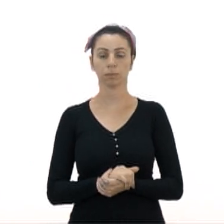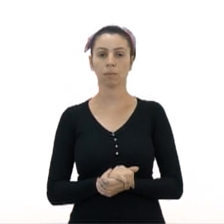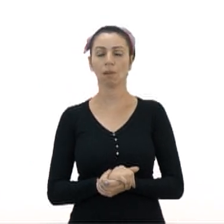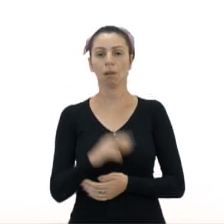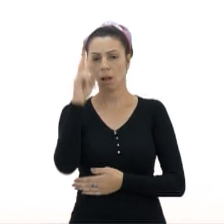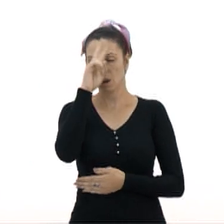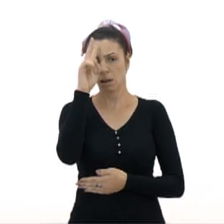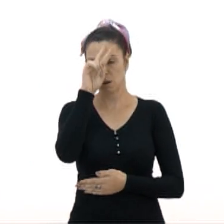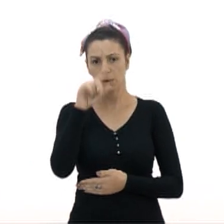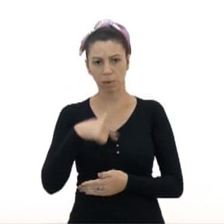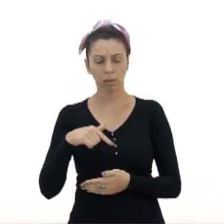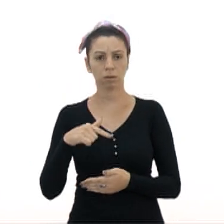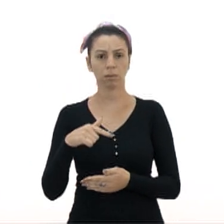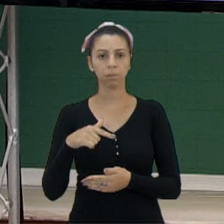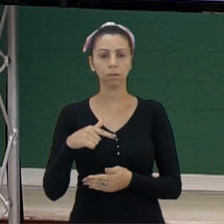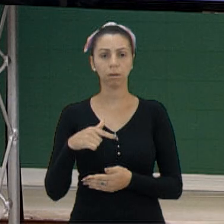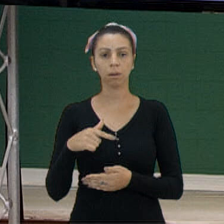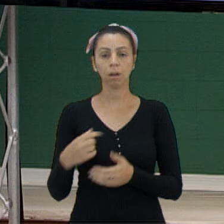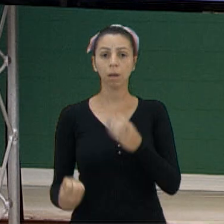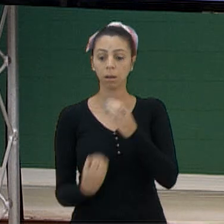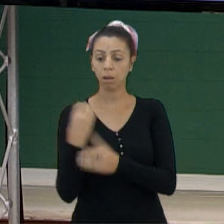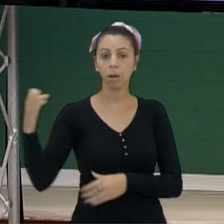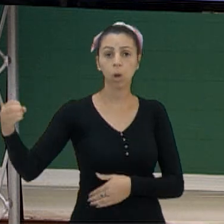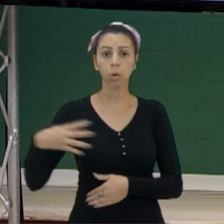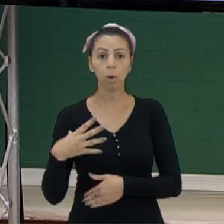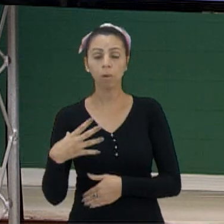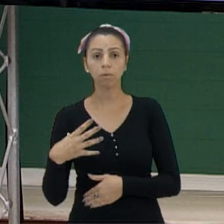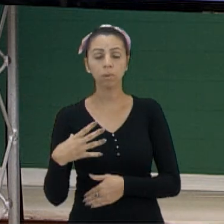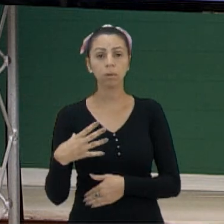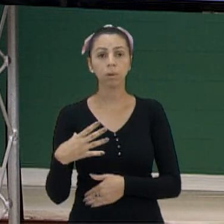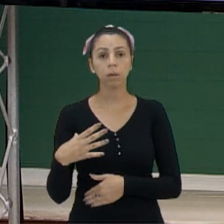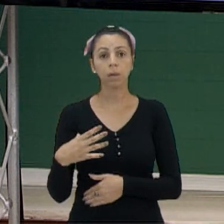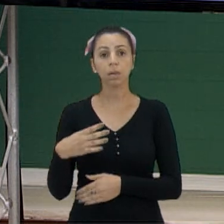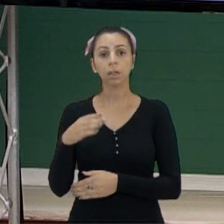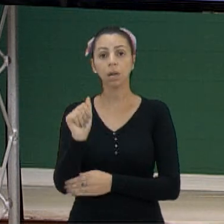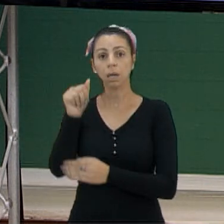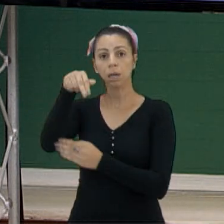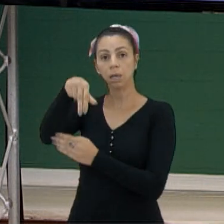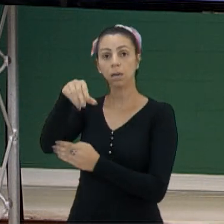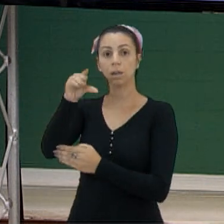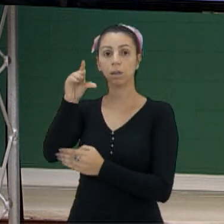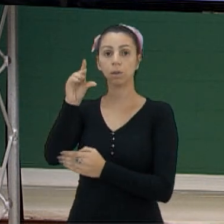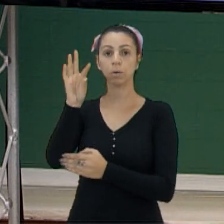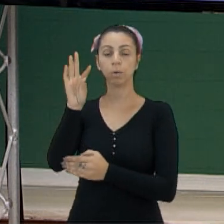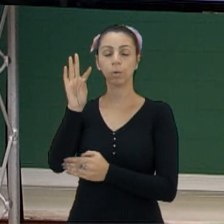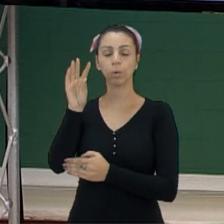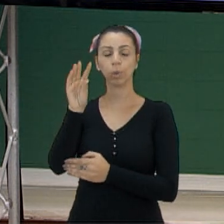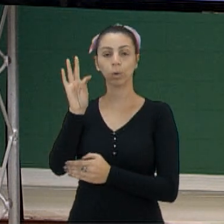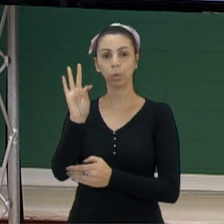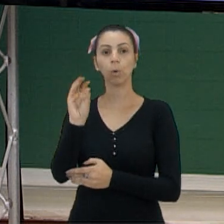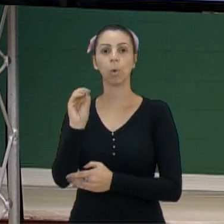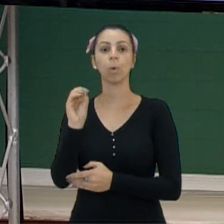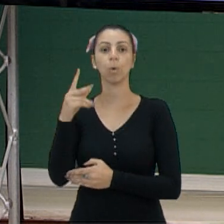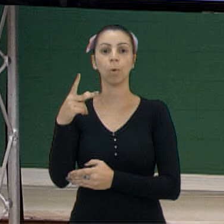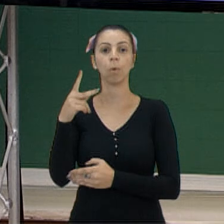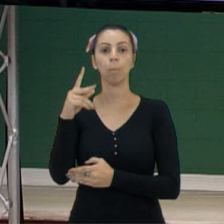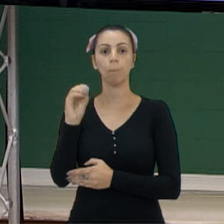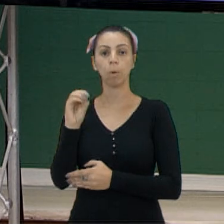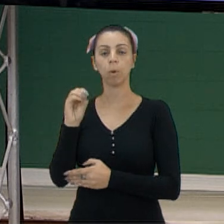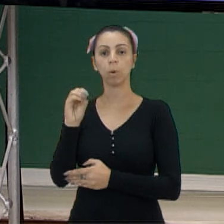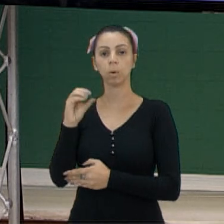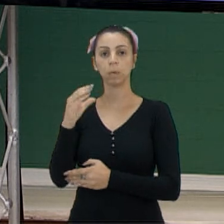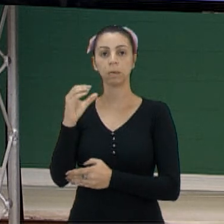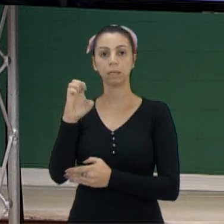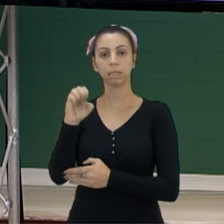Vocês lembram que a gente trabalhou o Renascimento na última aula e era o antropocentrismo, que eu vou chamar de mundanismo, né?